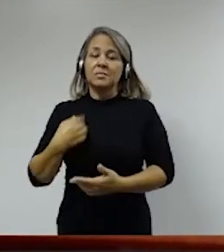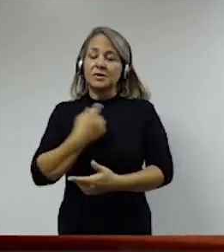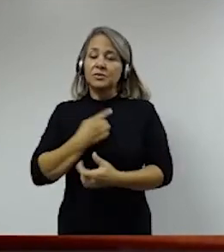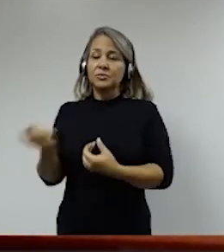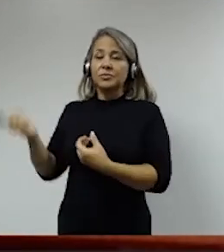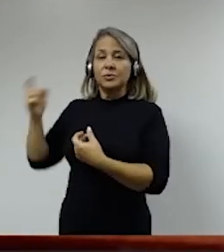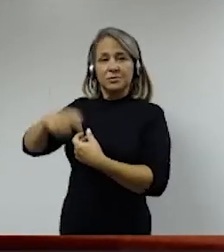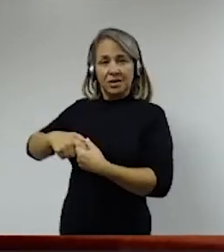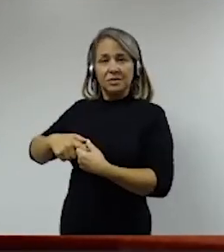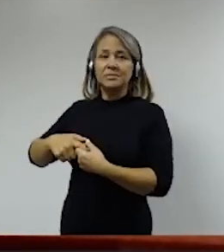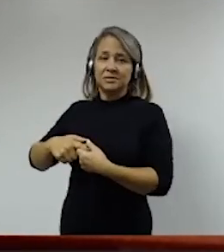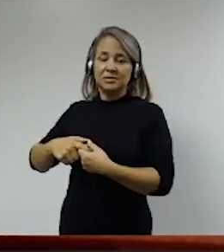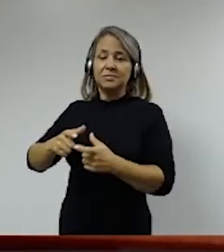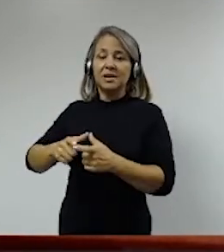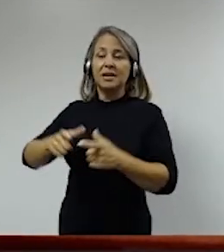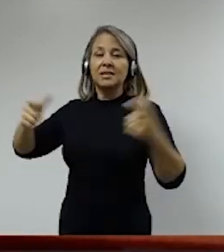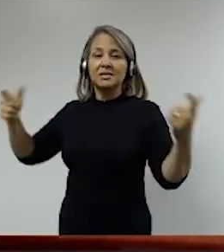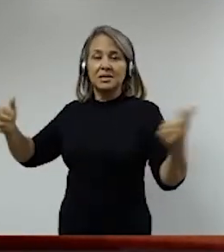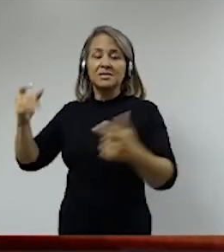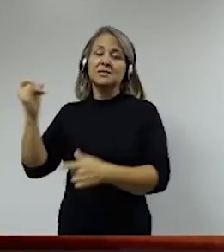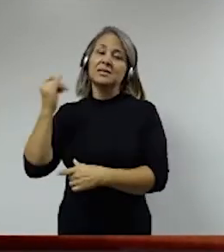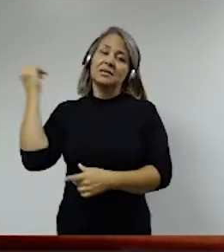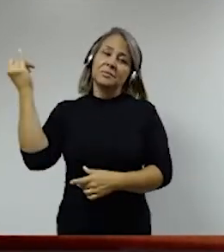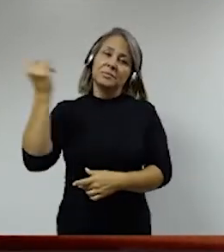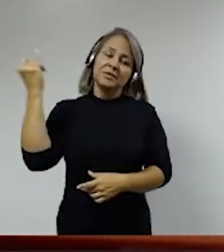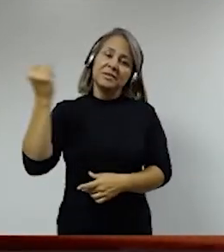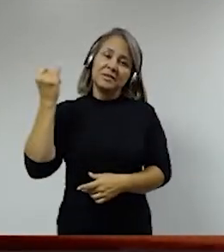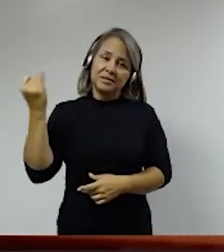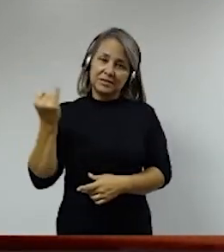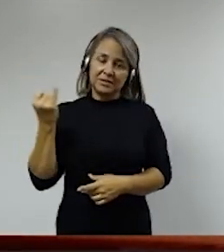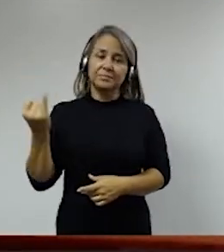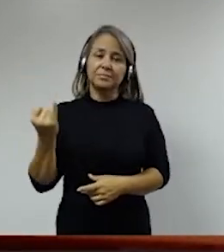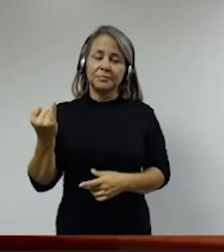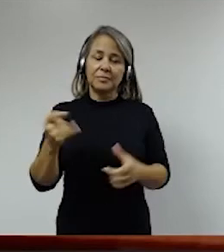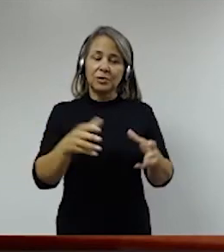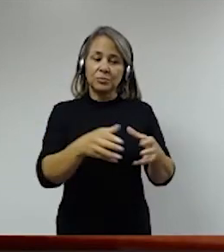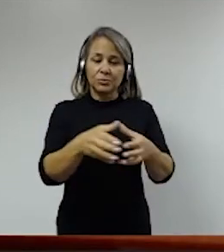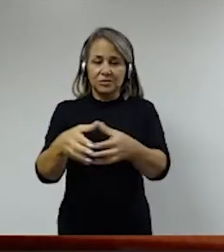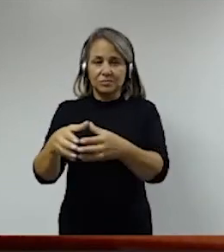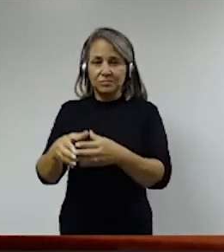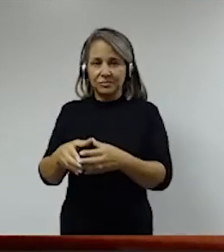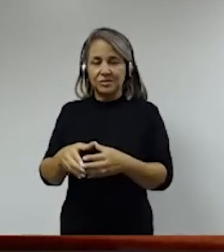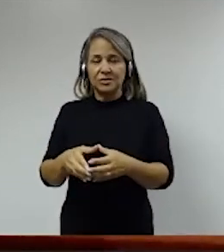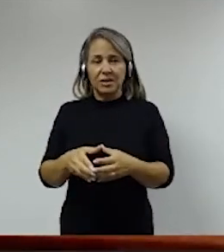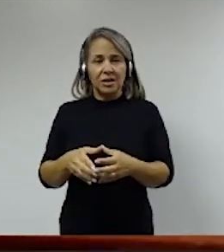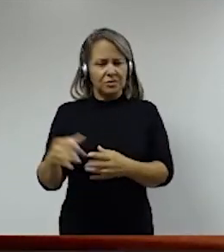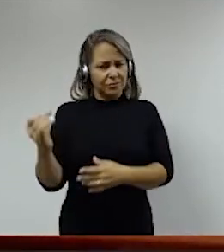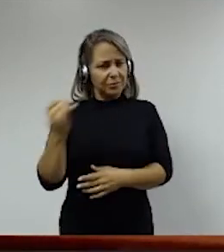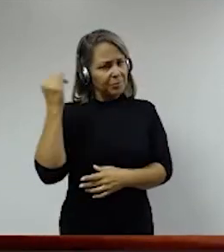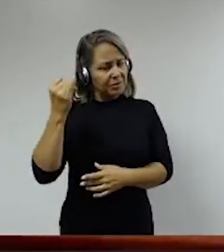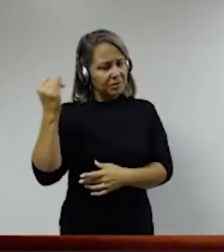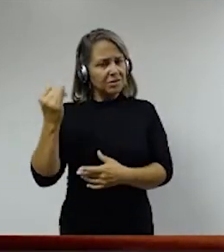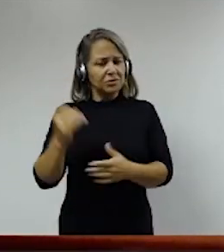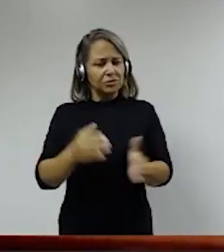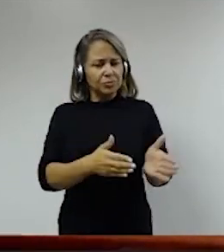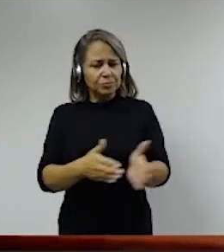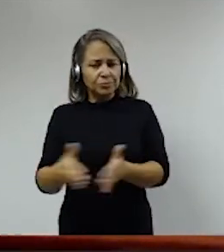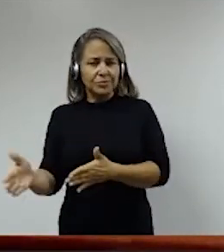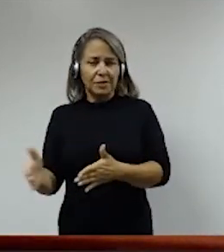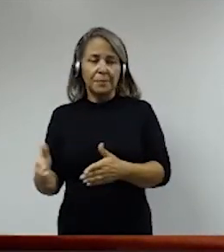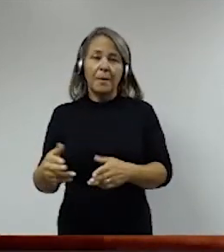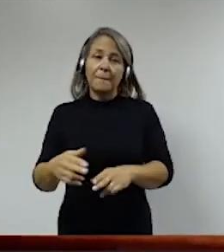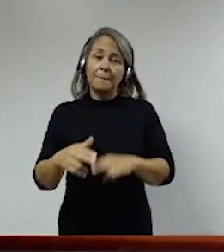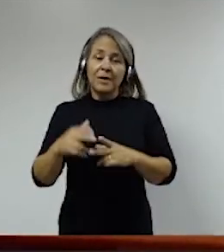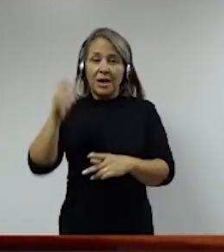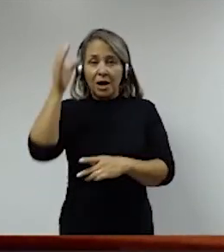restabelecer a grandeza e a importância do setor. que foi fundamental durante esse período. Enfim, na verdade, a